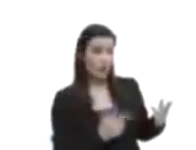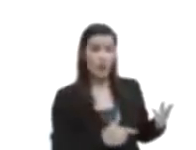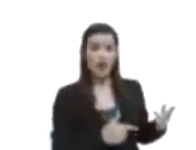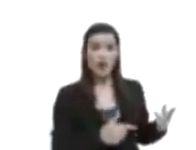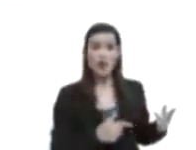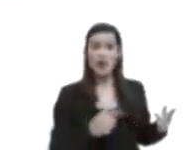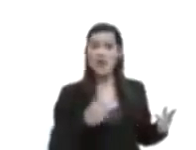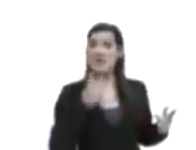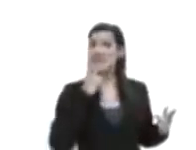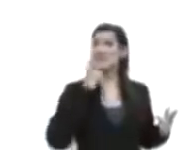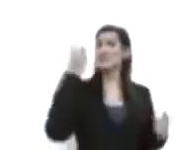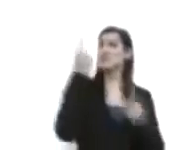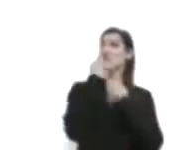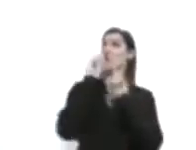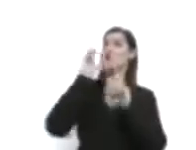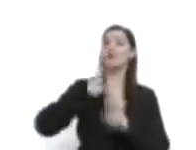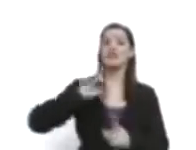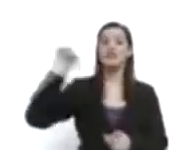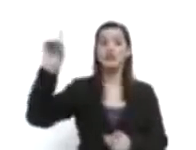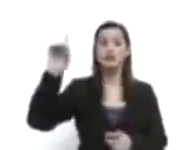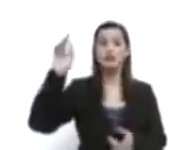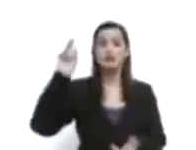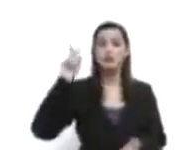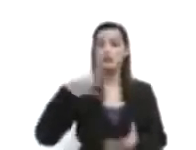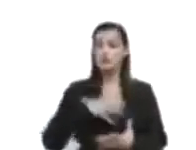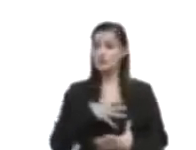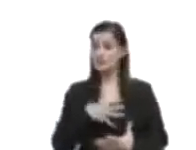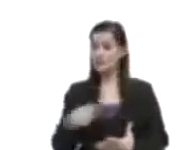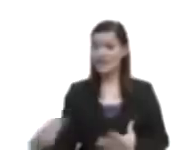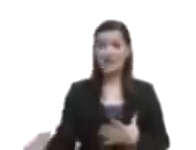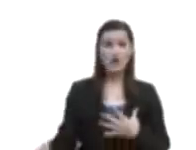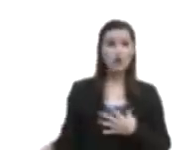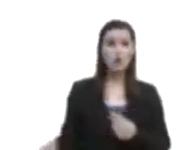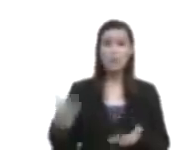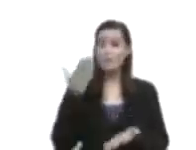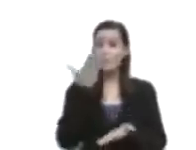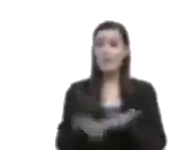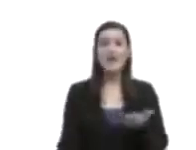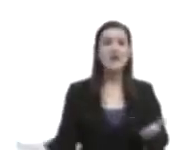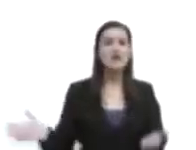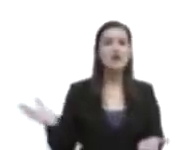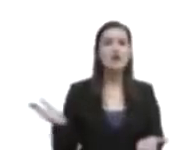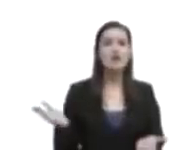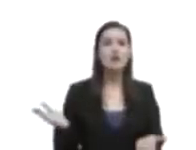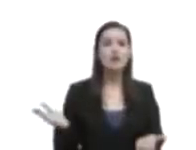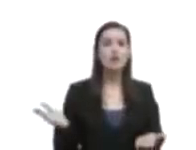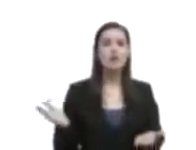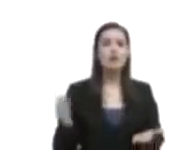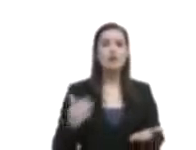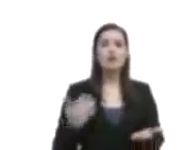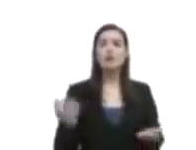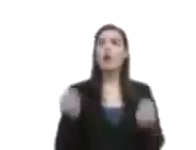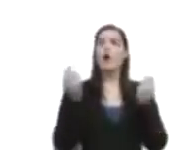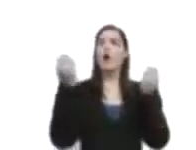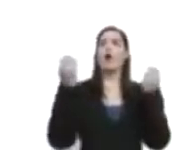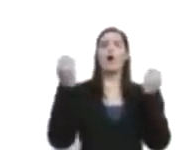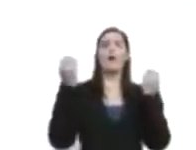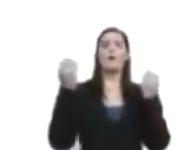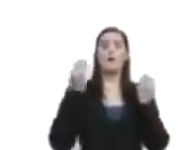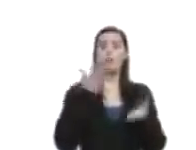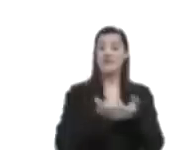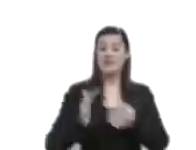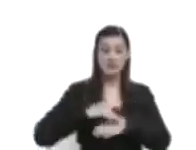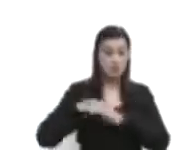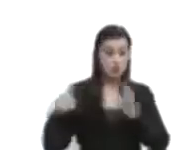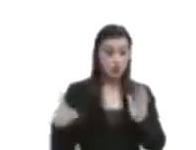Deus, a mulher, os filhos, se fica irado, indignado: como eu posso perder tudo? Perdi tudo da noite para o dia, agora estou aqui